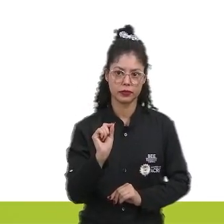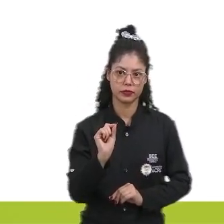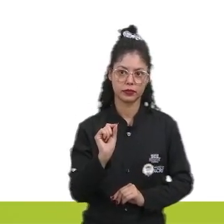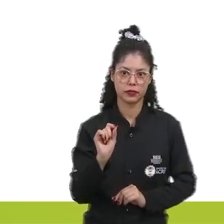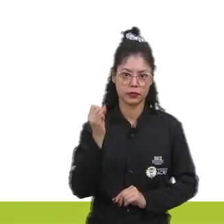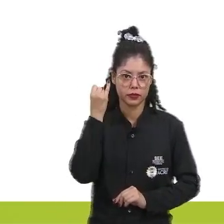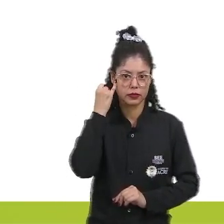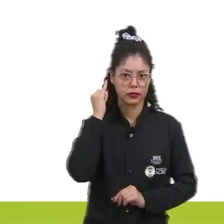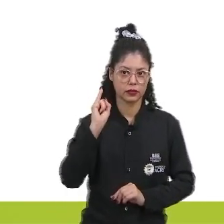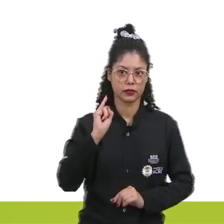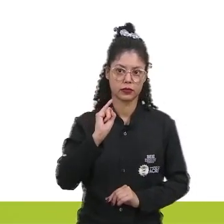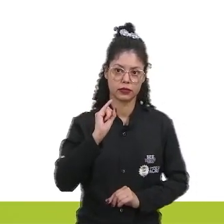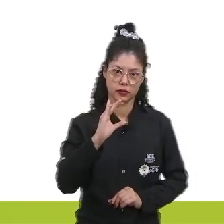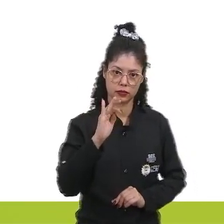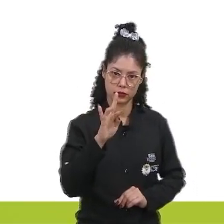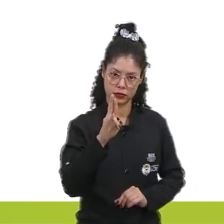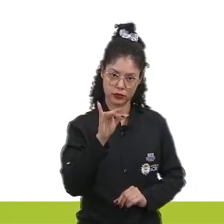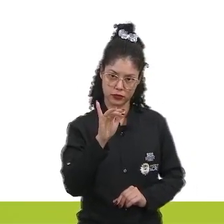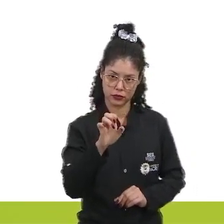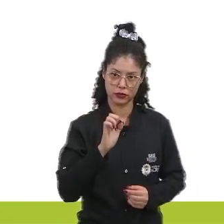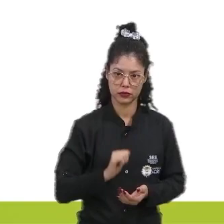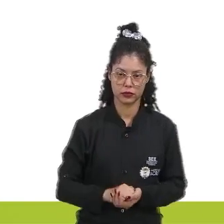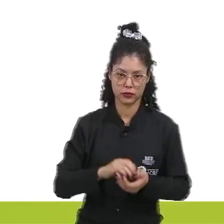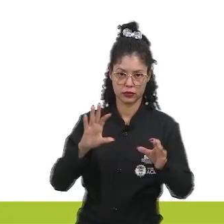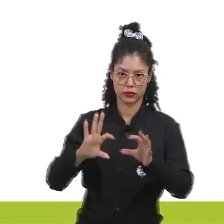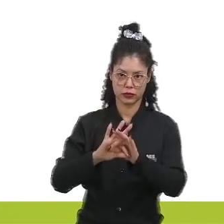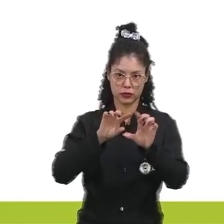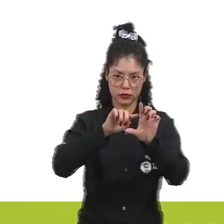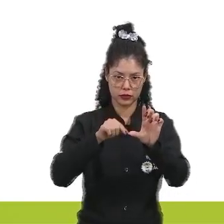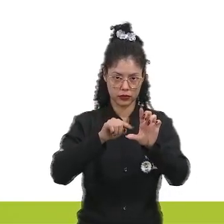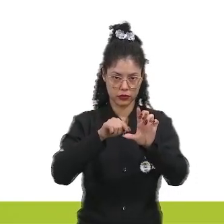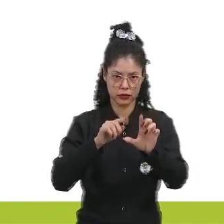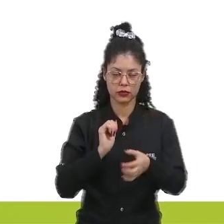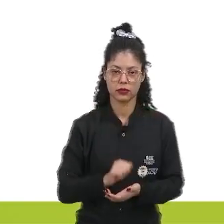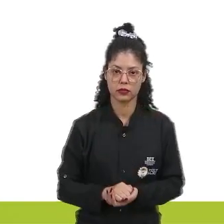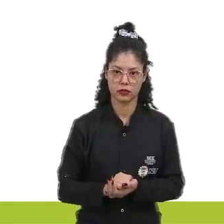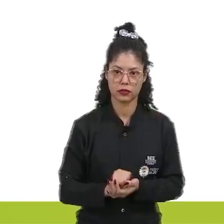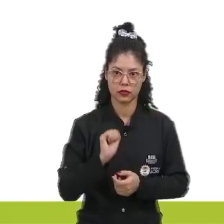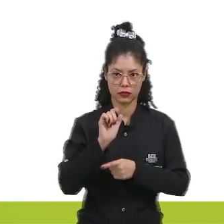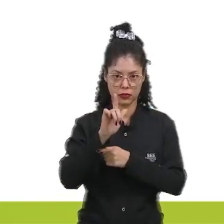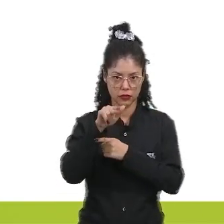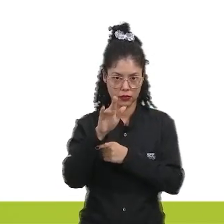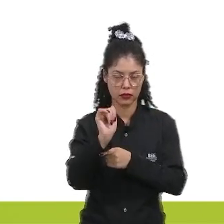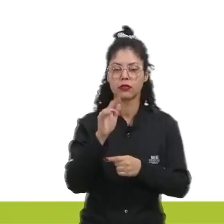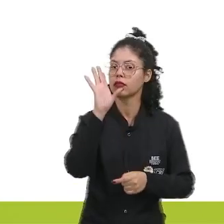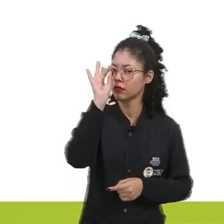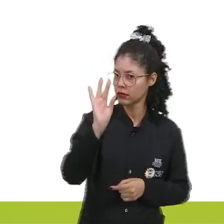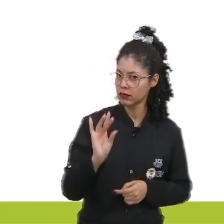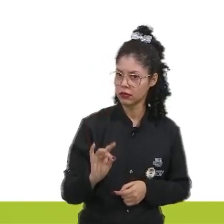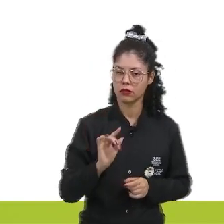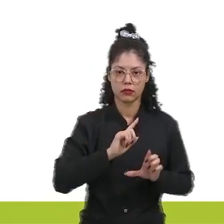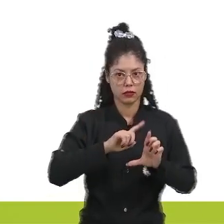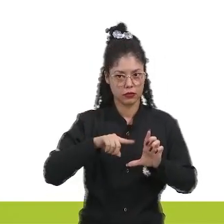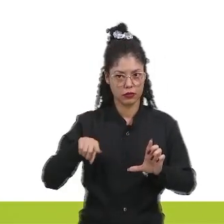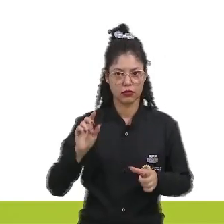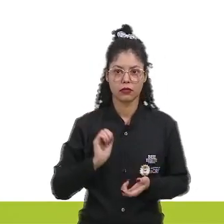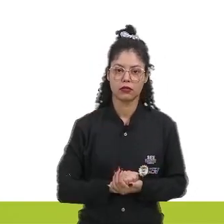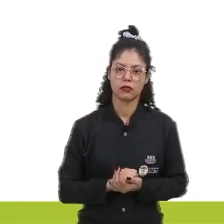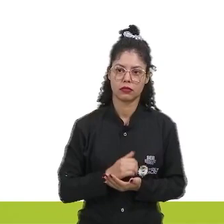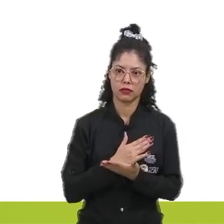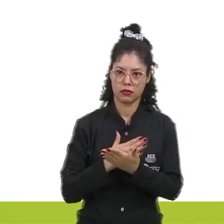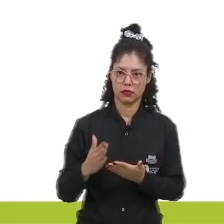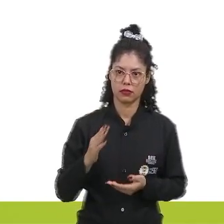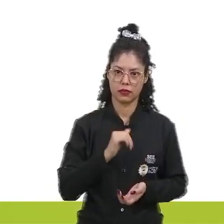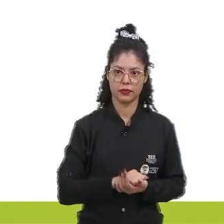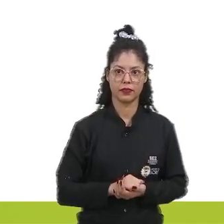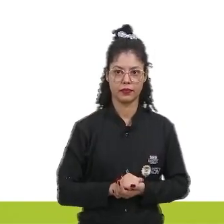a ideia do coeficiente angular e a ideia do coeficiente linear de cada gráfico, tá bom? Esses aqui dá para a gente começar a